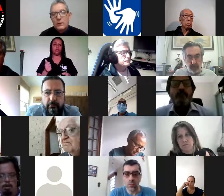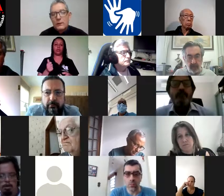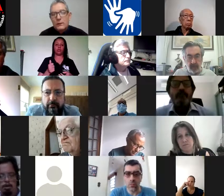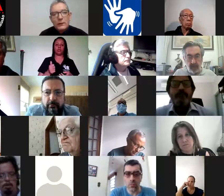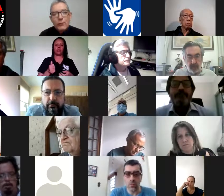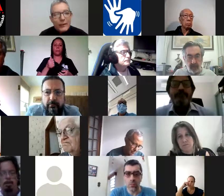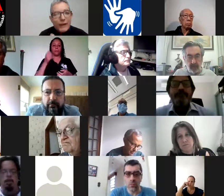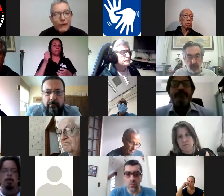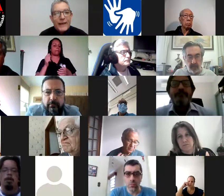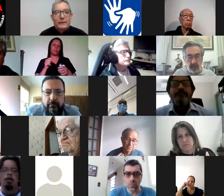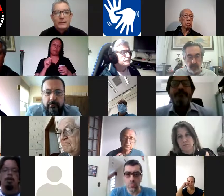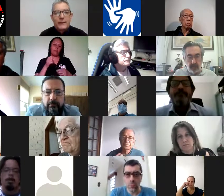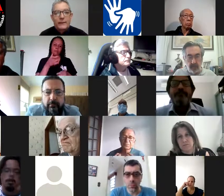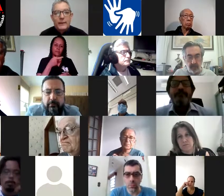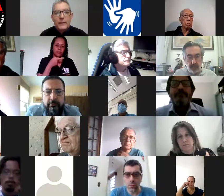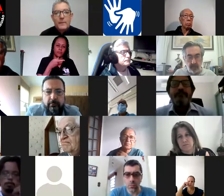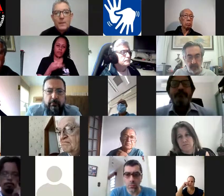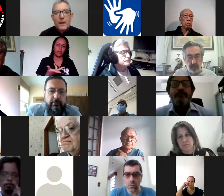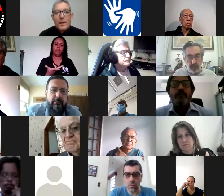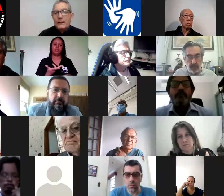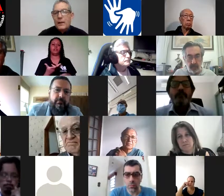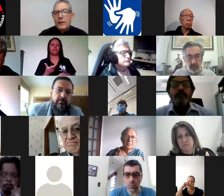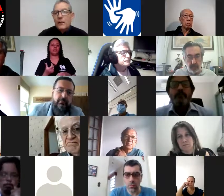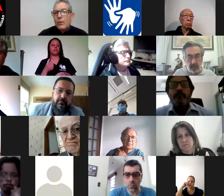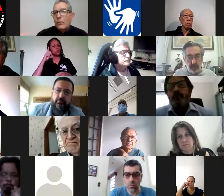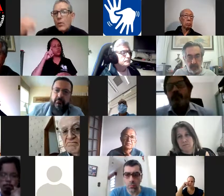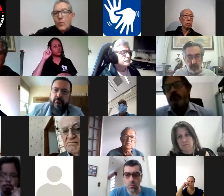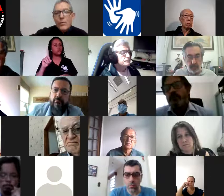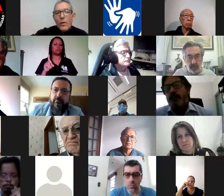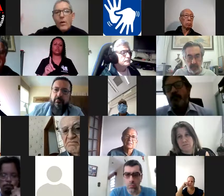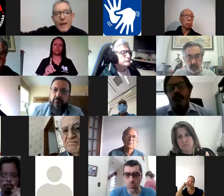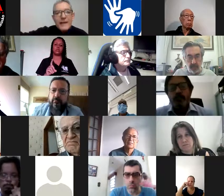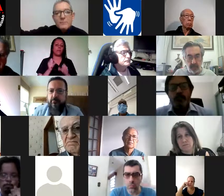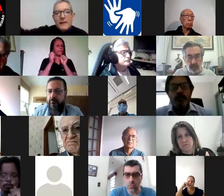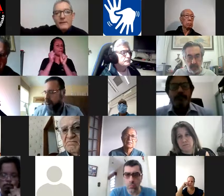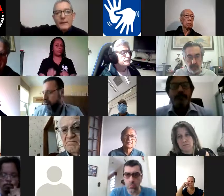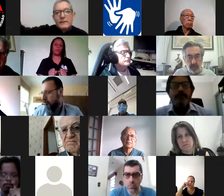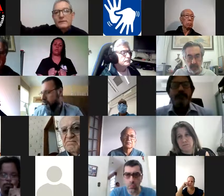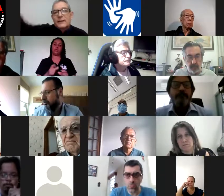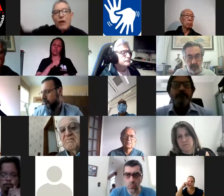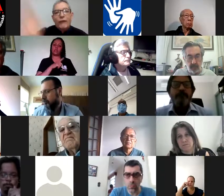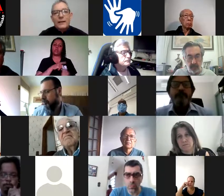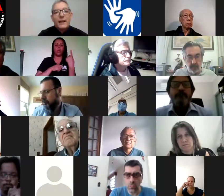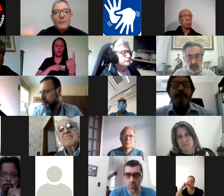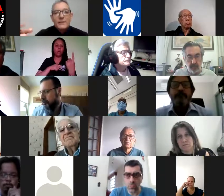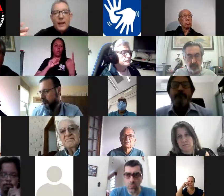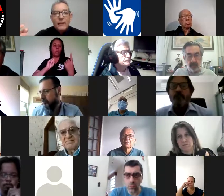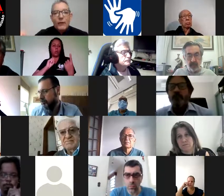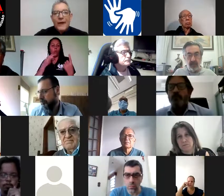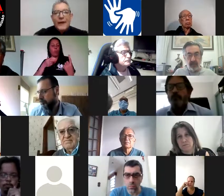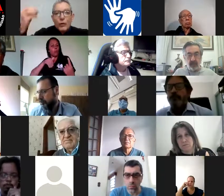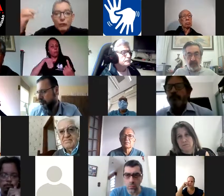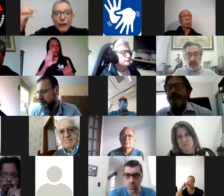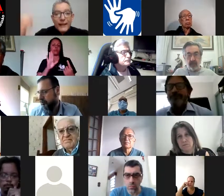mão de qualquer fala nesse dia para ter um ou mais presidente de central falando ali, mas que